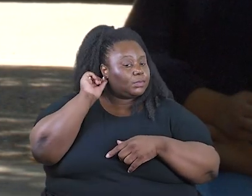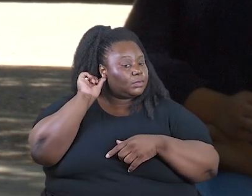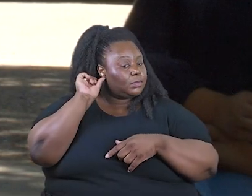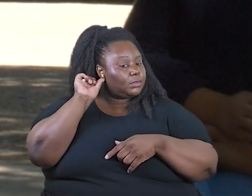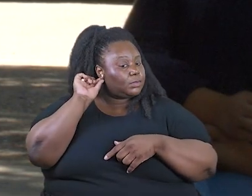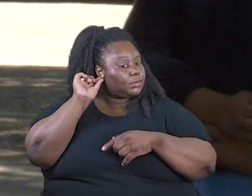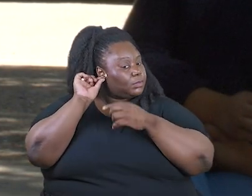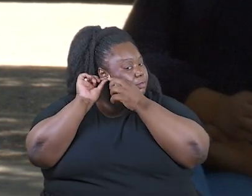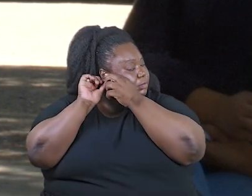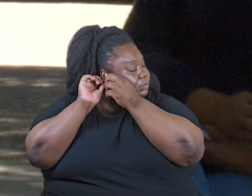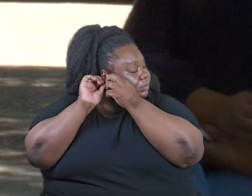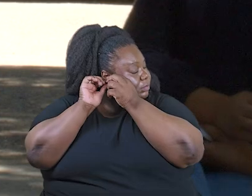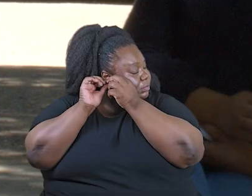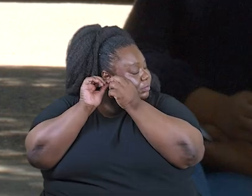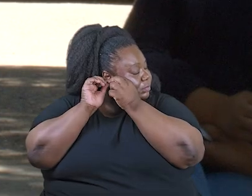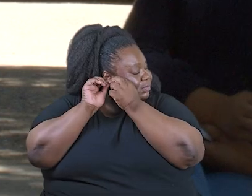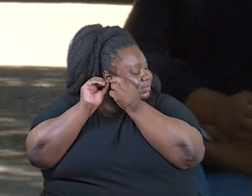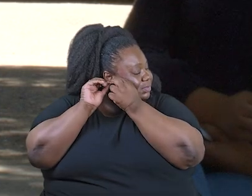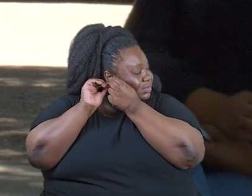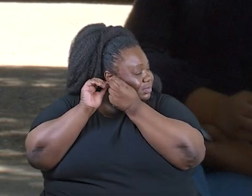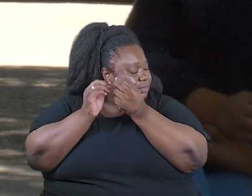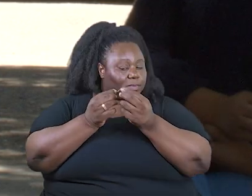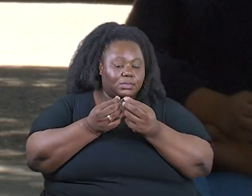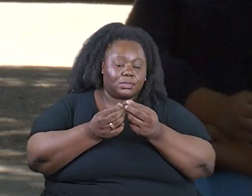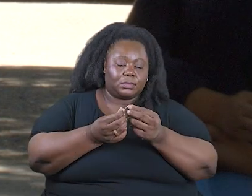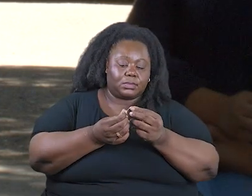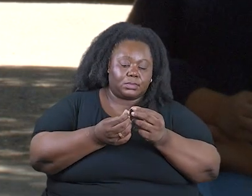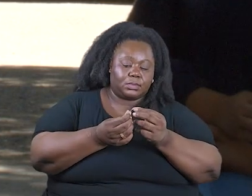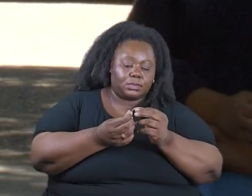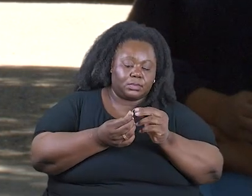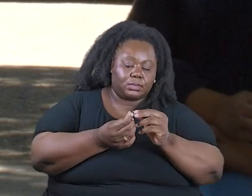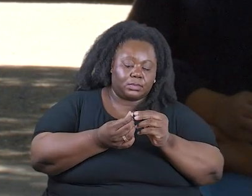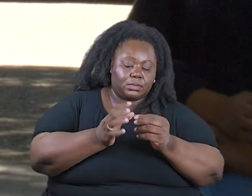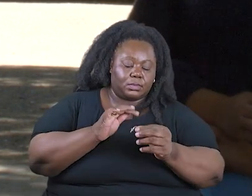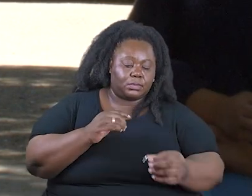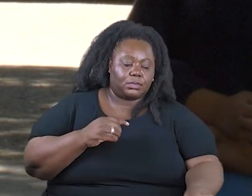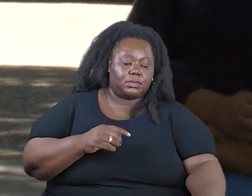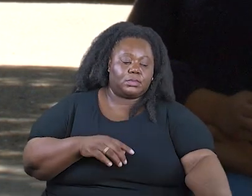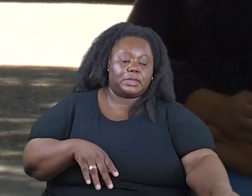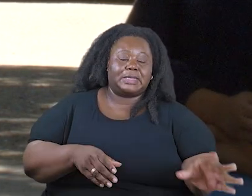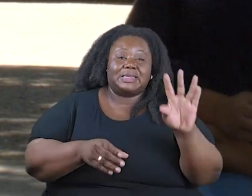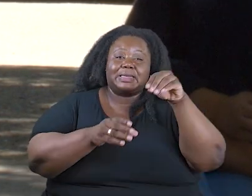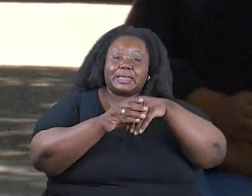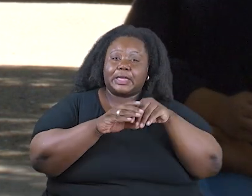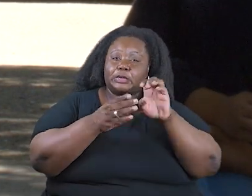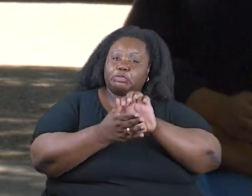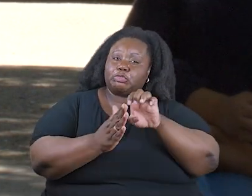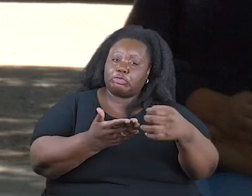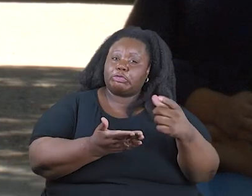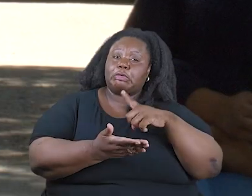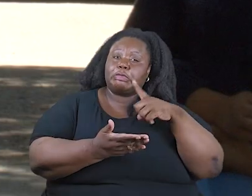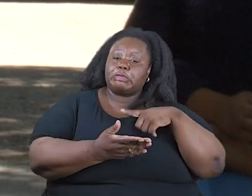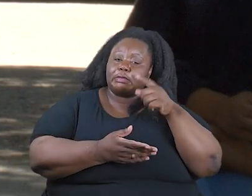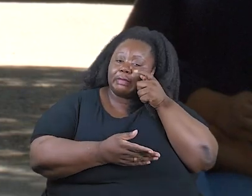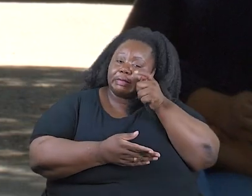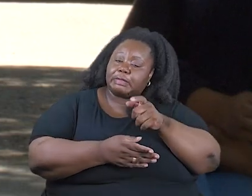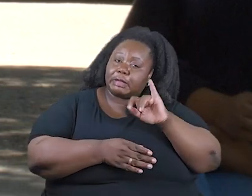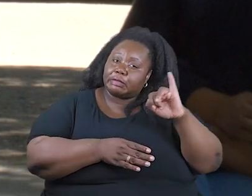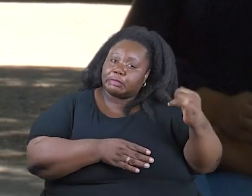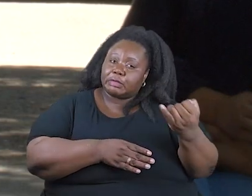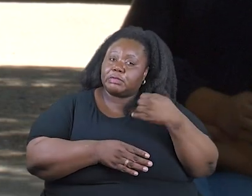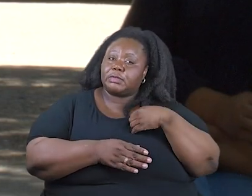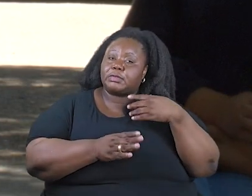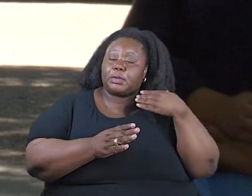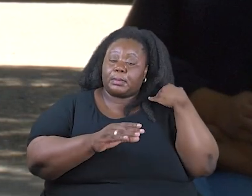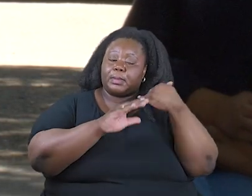Foi dentro de um edital que teve, que eu achei muito interessante, assim, foi uma oportunidade única, né? Eu mandei uma proposta